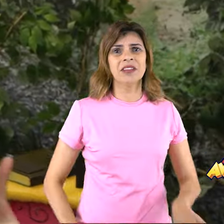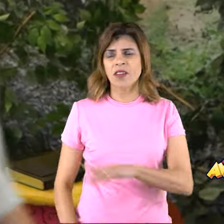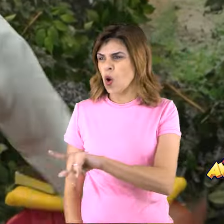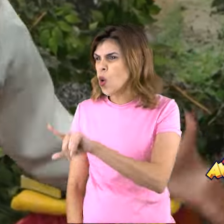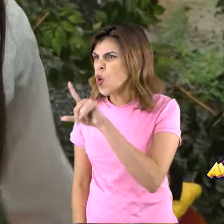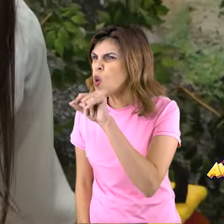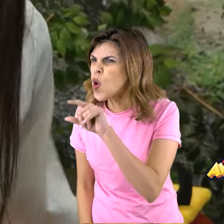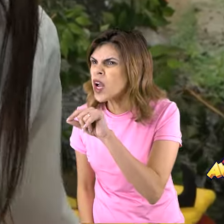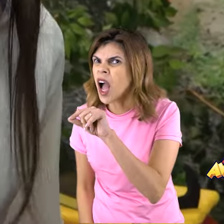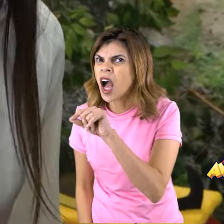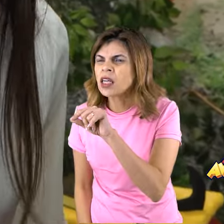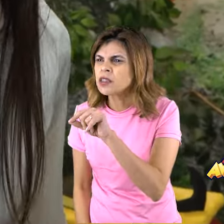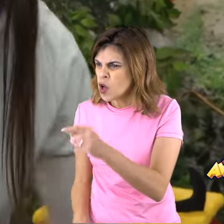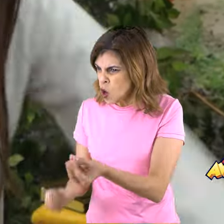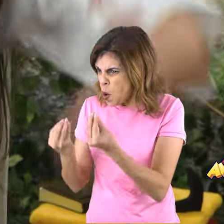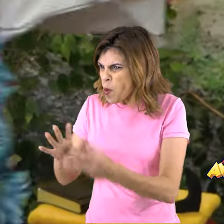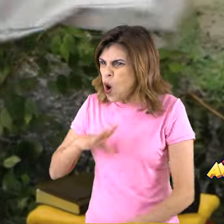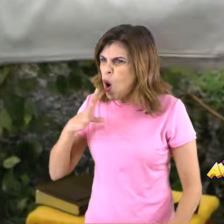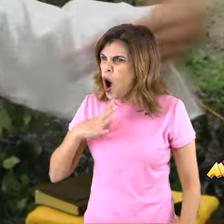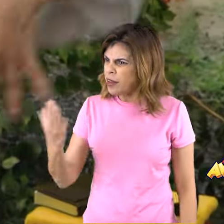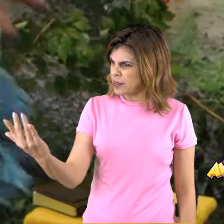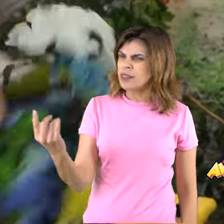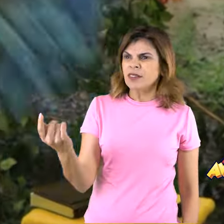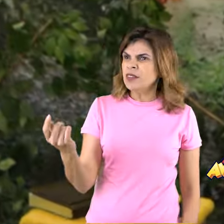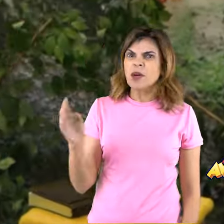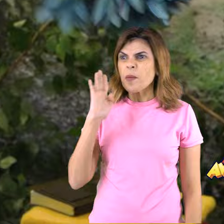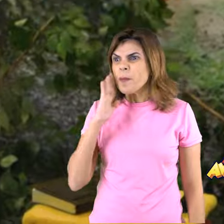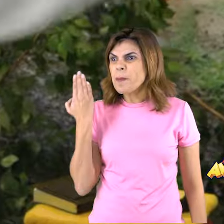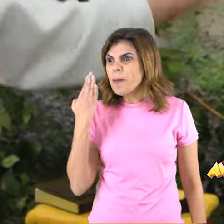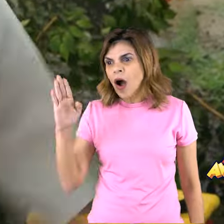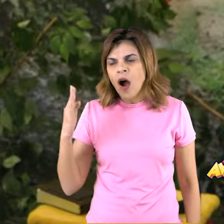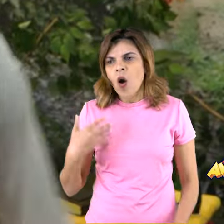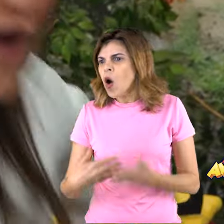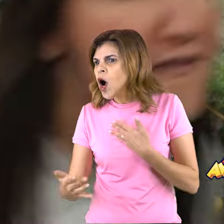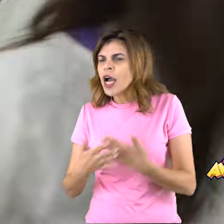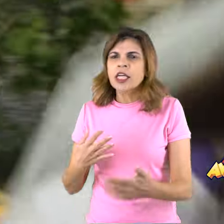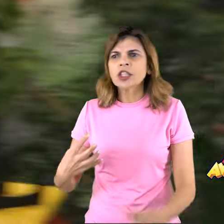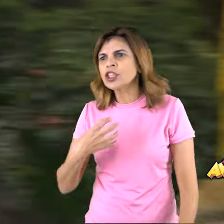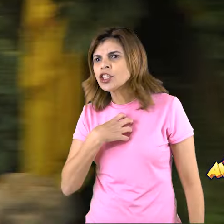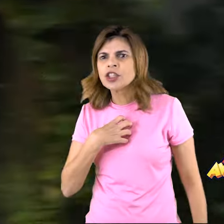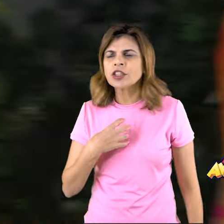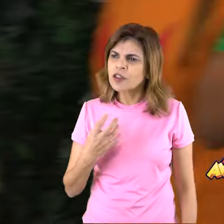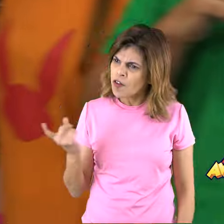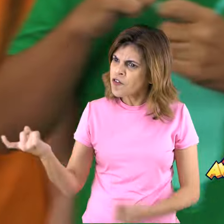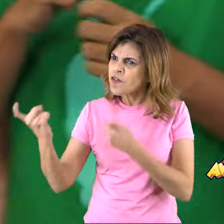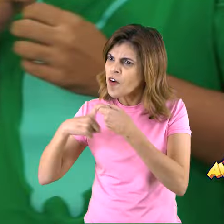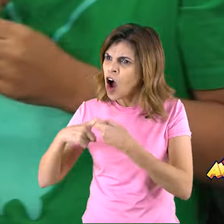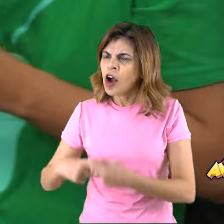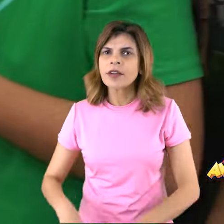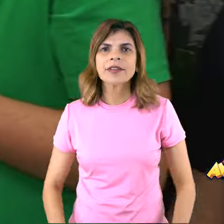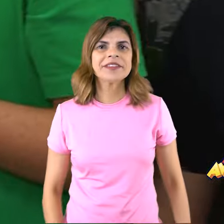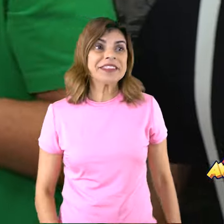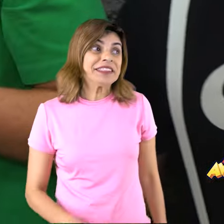O quê? Como você ousa falar isso, Leonardo? Você gostar de mim do jeito que for! Eu envolto aqui, Leonardo!